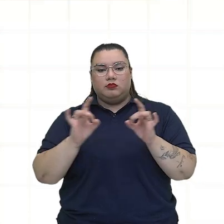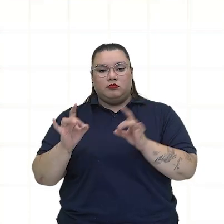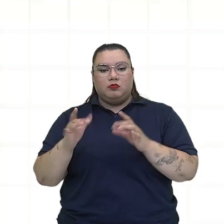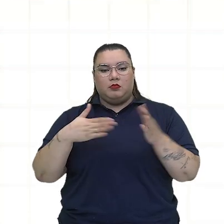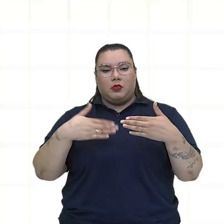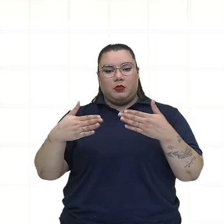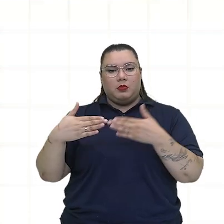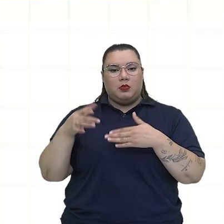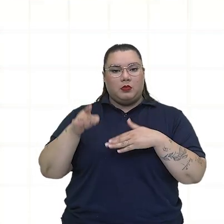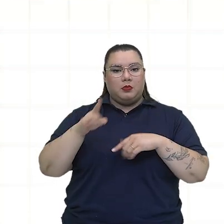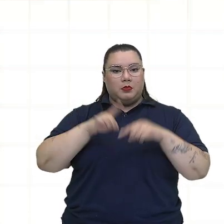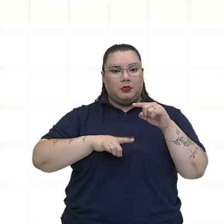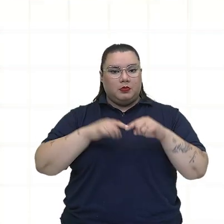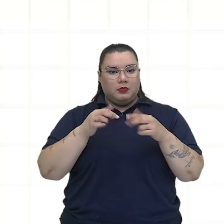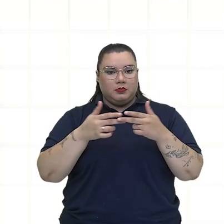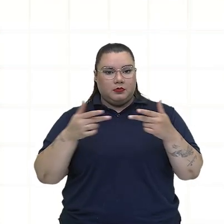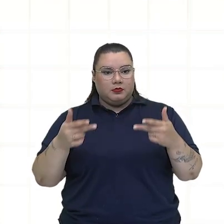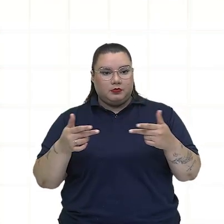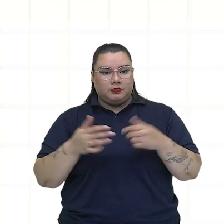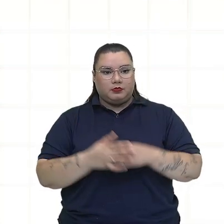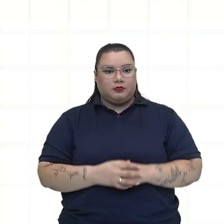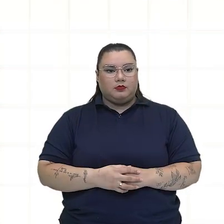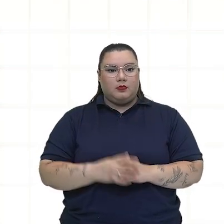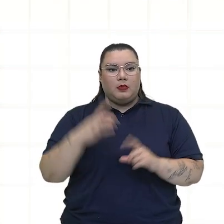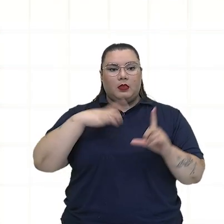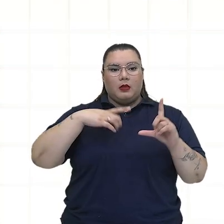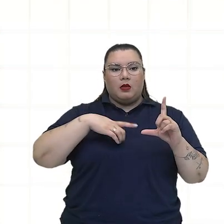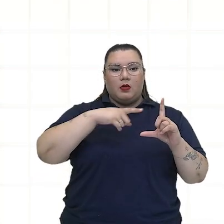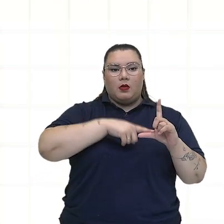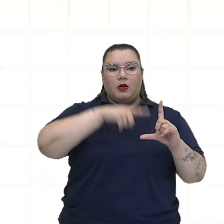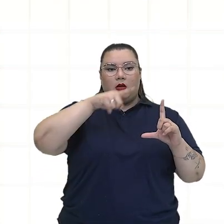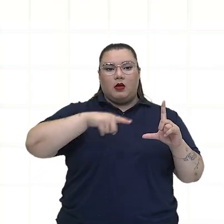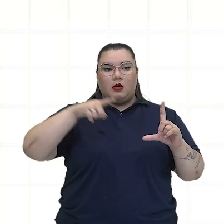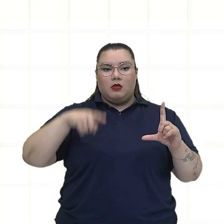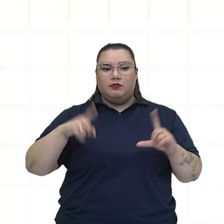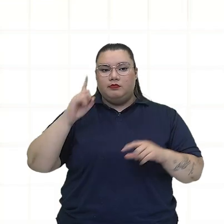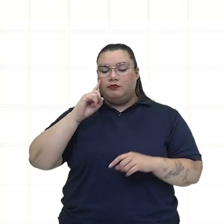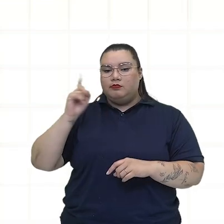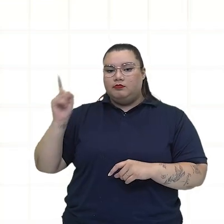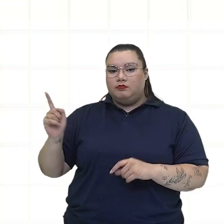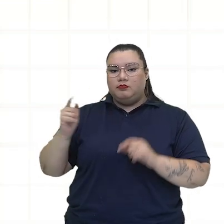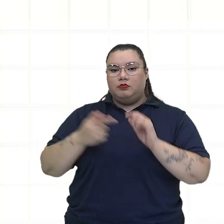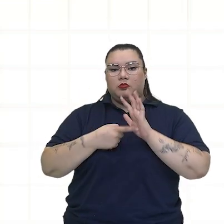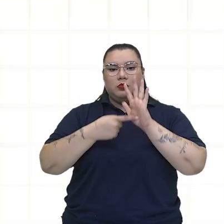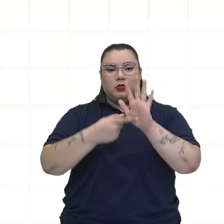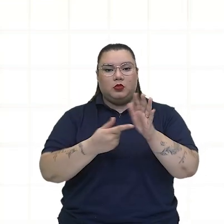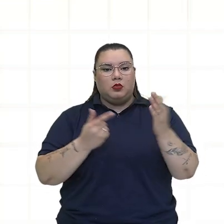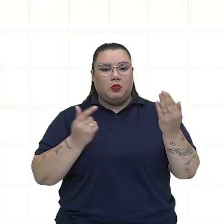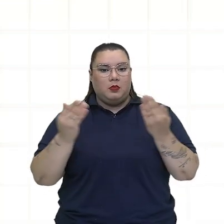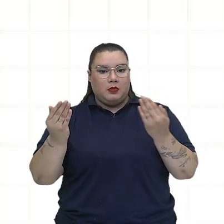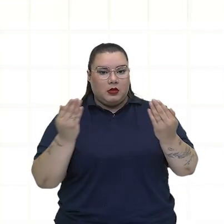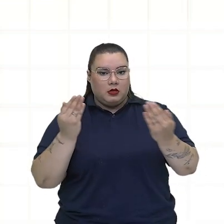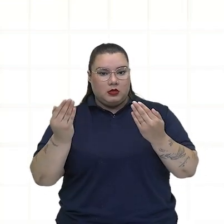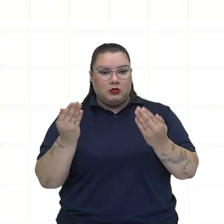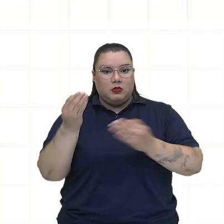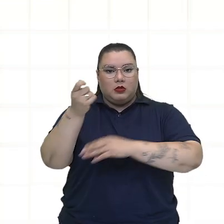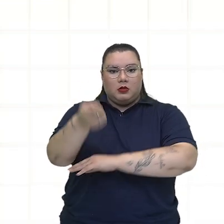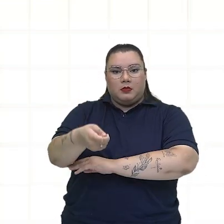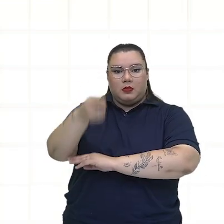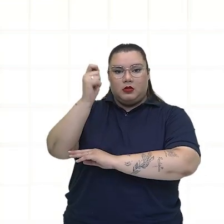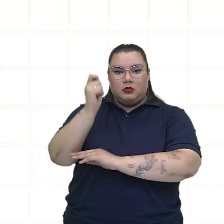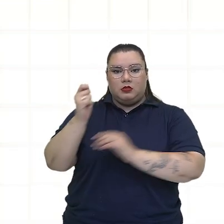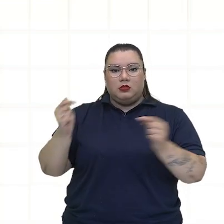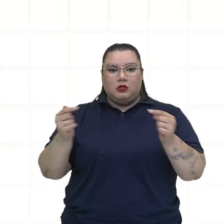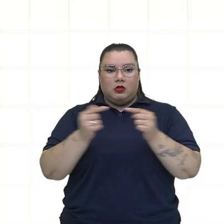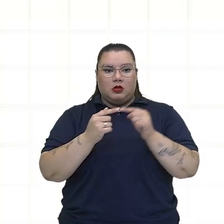comercialização desse produto. Aqui temos um gráfico onde temos a comparação da pesca com